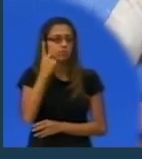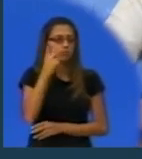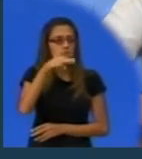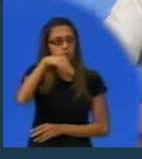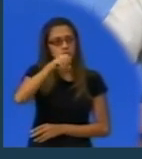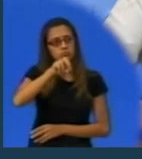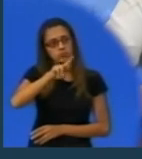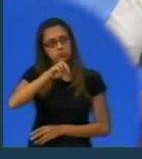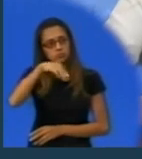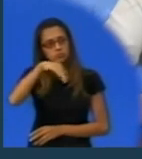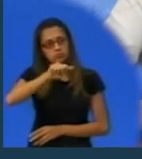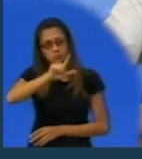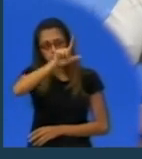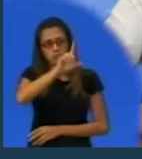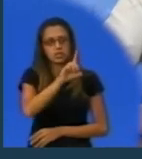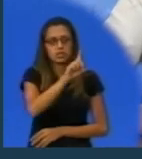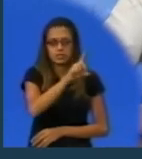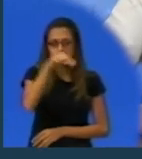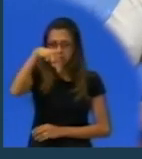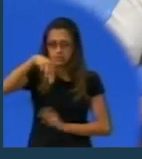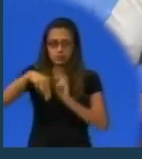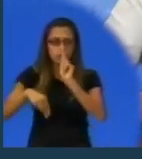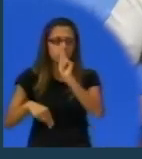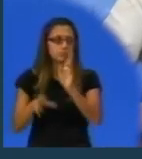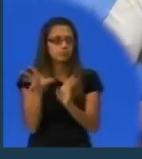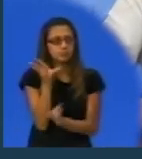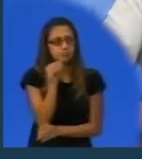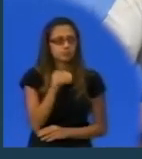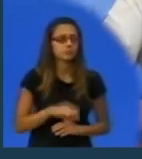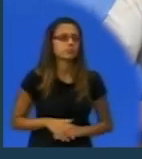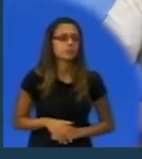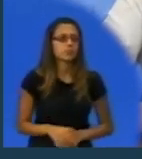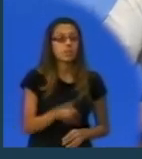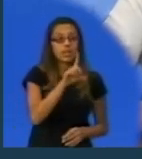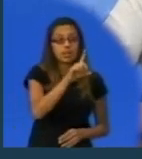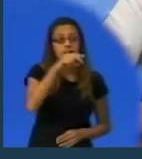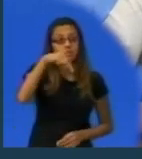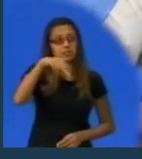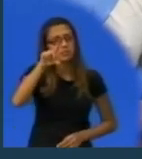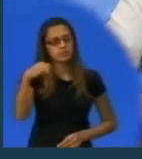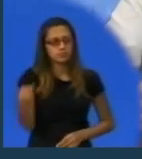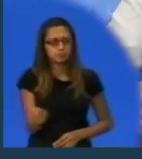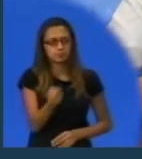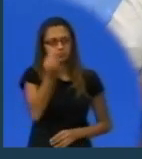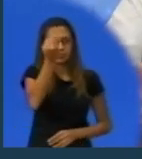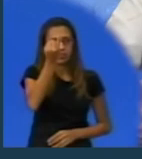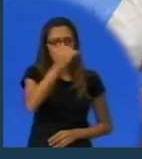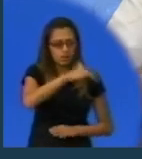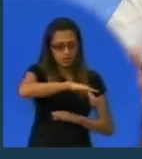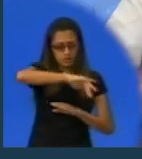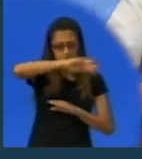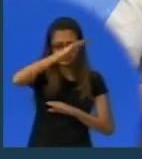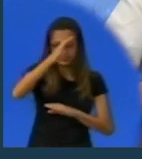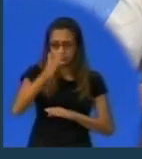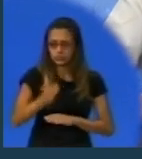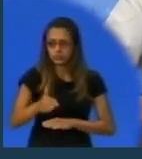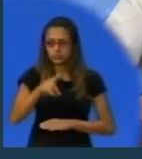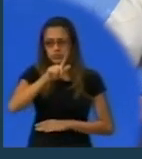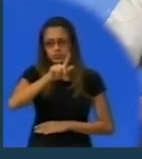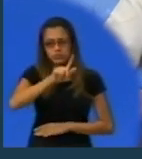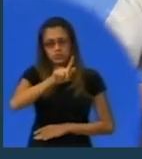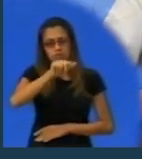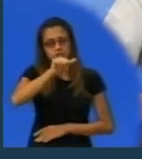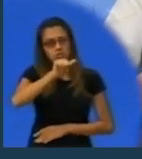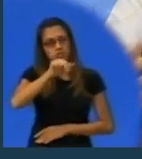você está aí estudando. A distribuição normal, é importante que se diga, essa curva de Gauss é uma curva